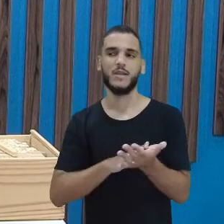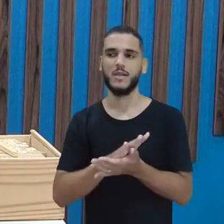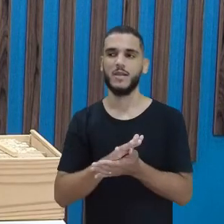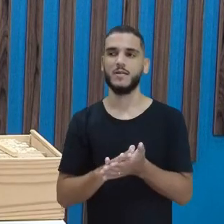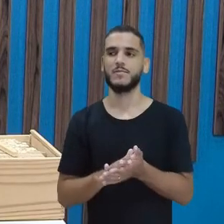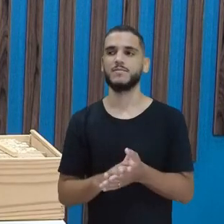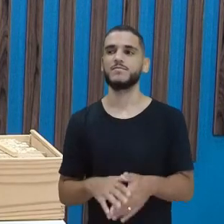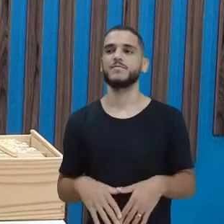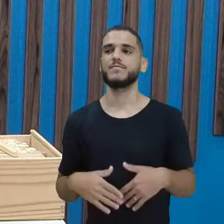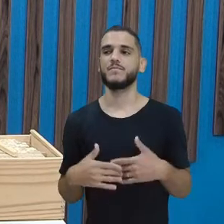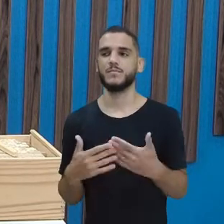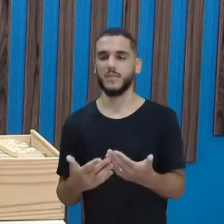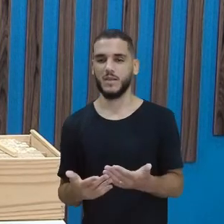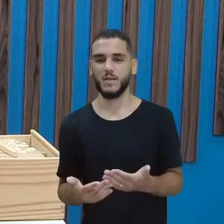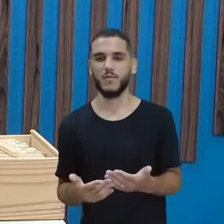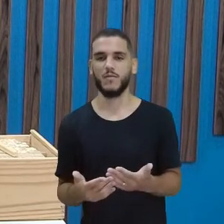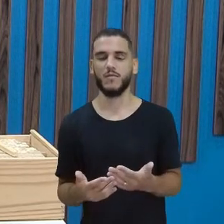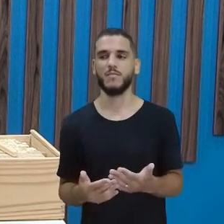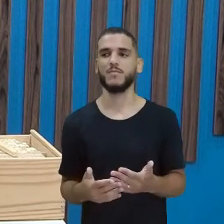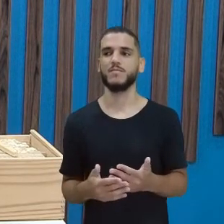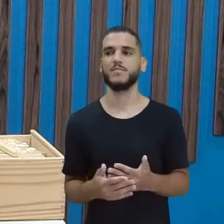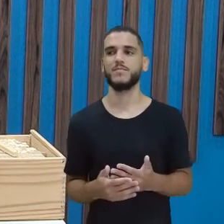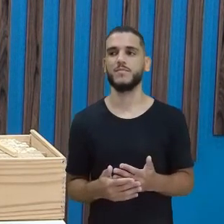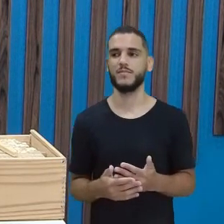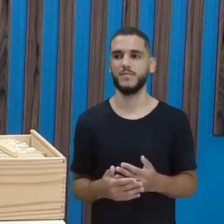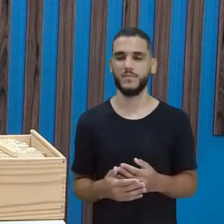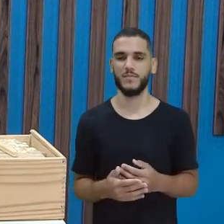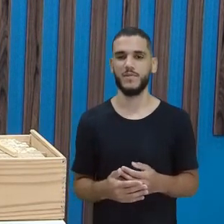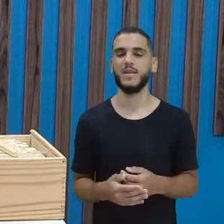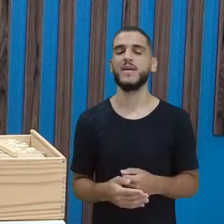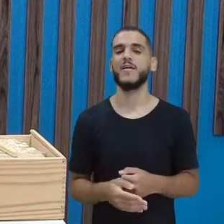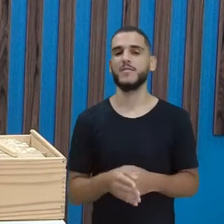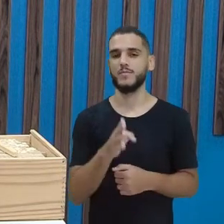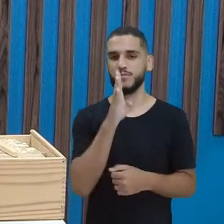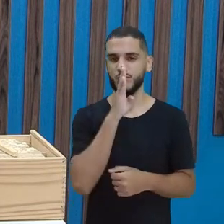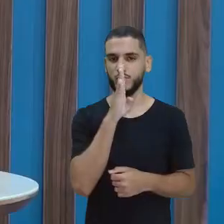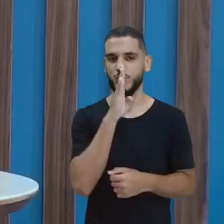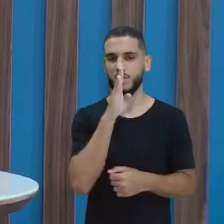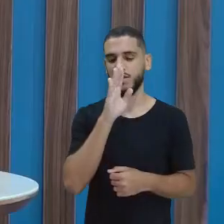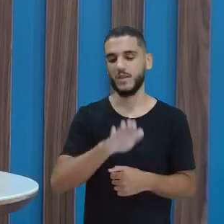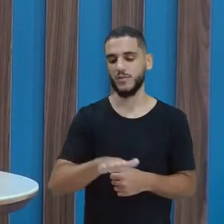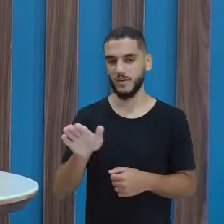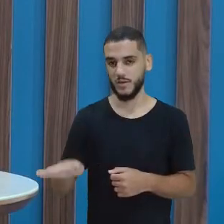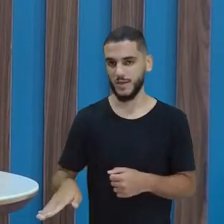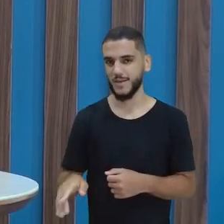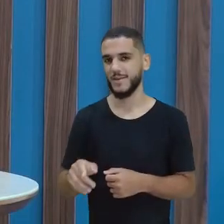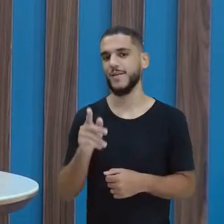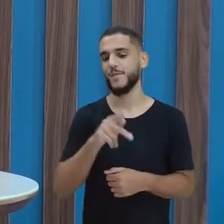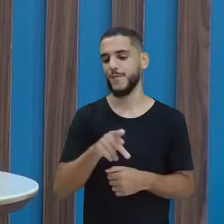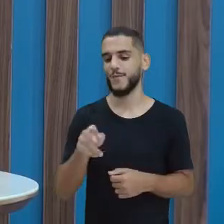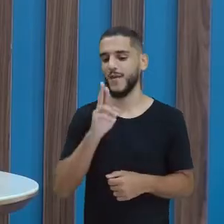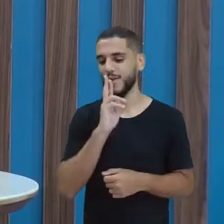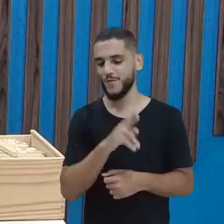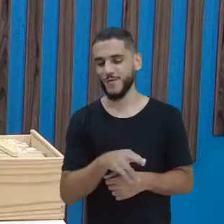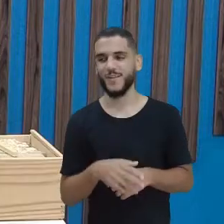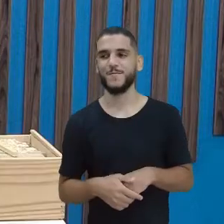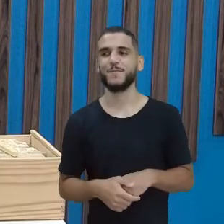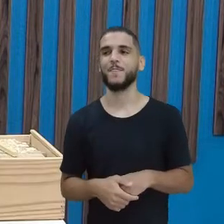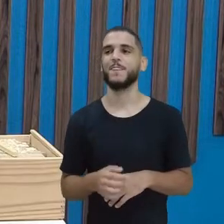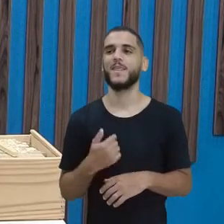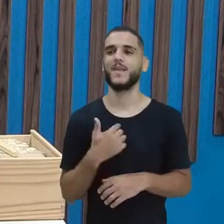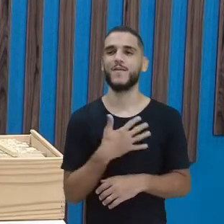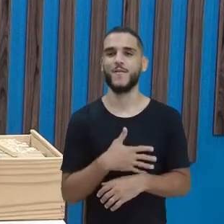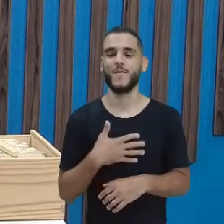Na ausência da resposta das crianças, a batata quente vai para as suas mãos. Ótimo, professora Verônica. Gosto muito de participar. Eu sei